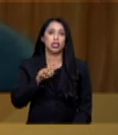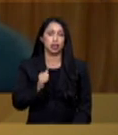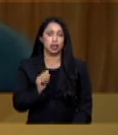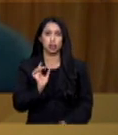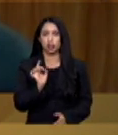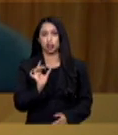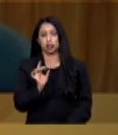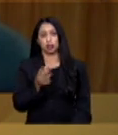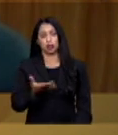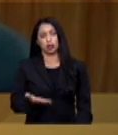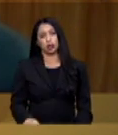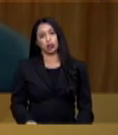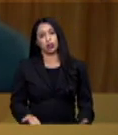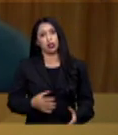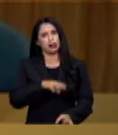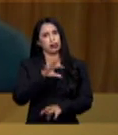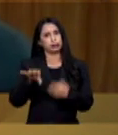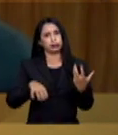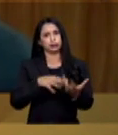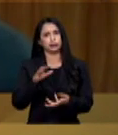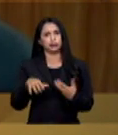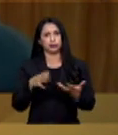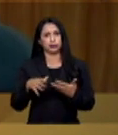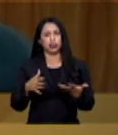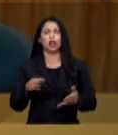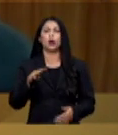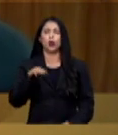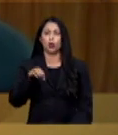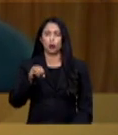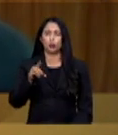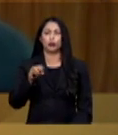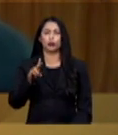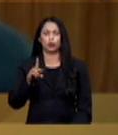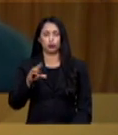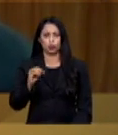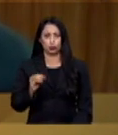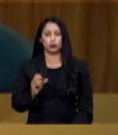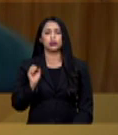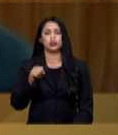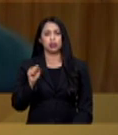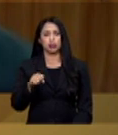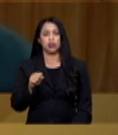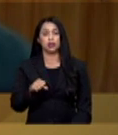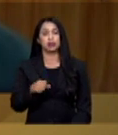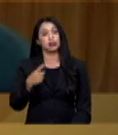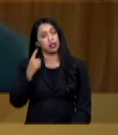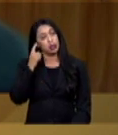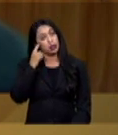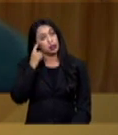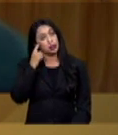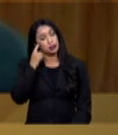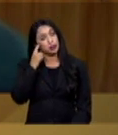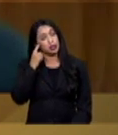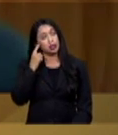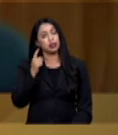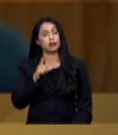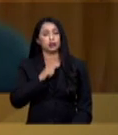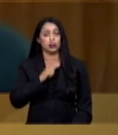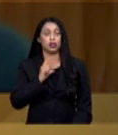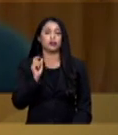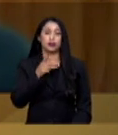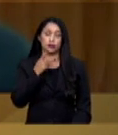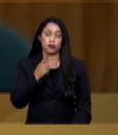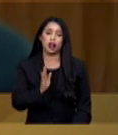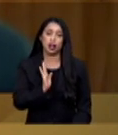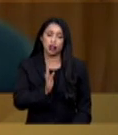de fato, levaria ao caos? Então, eu modulo, considerando ainda o segundo argumento que foi trazido.